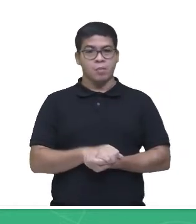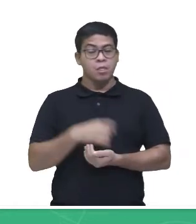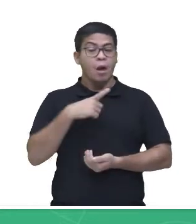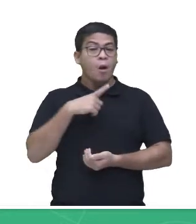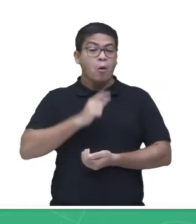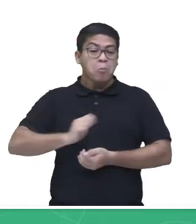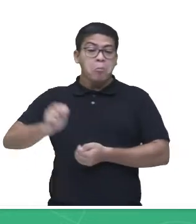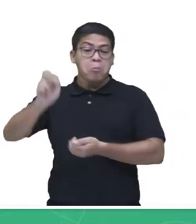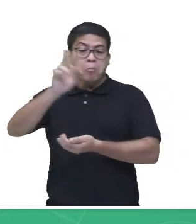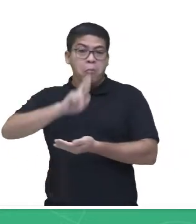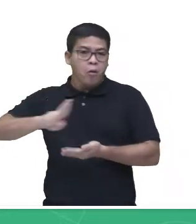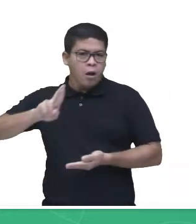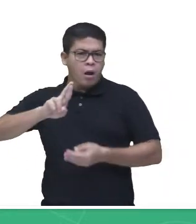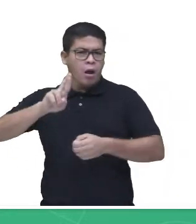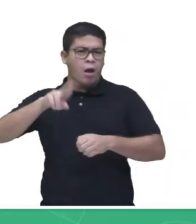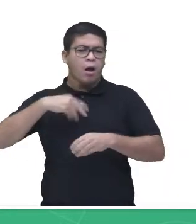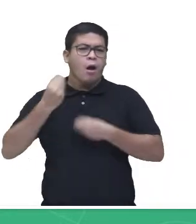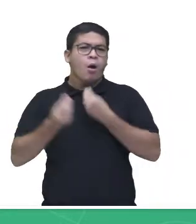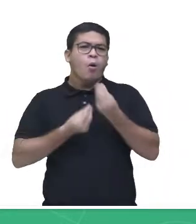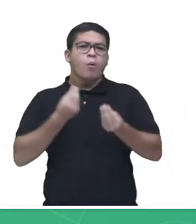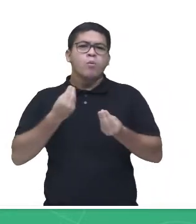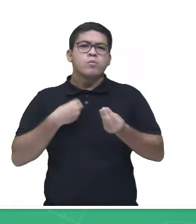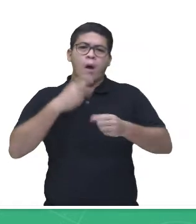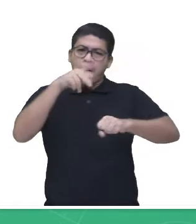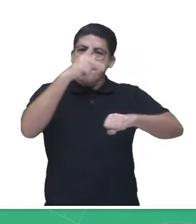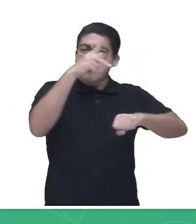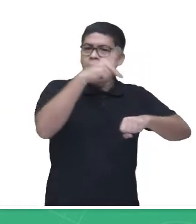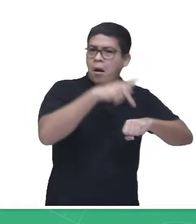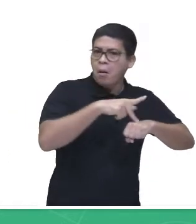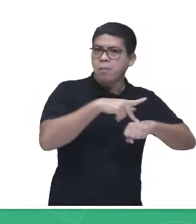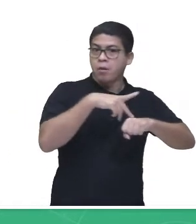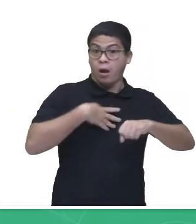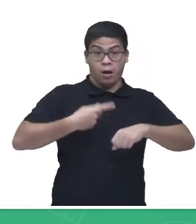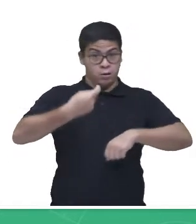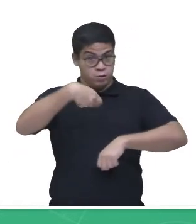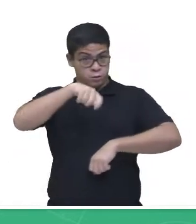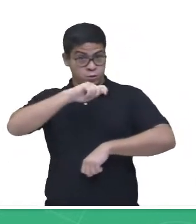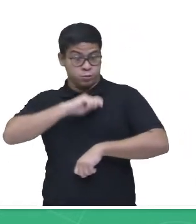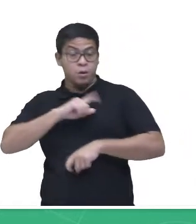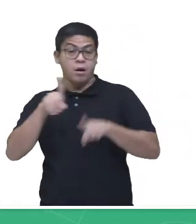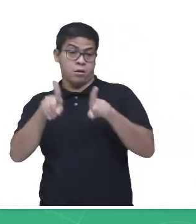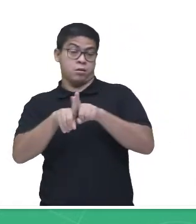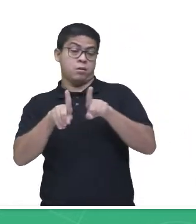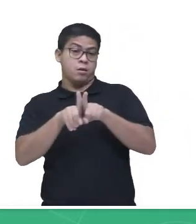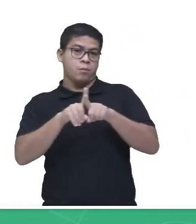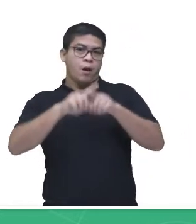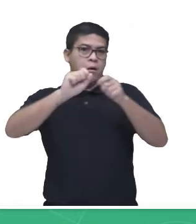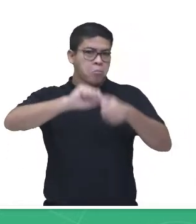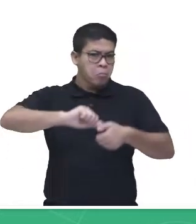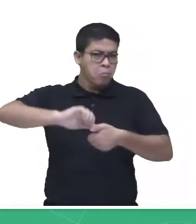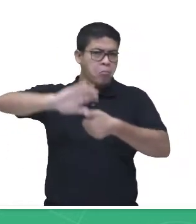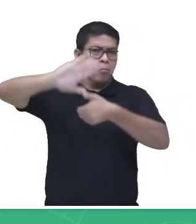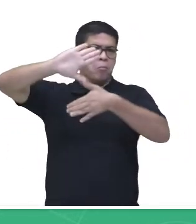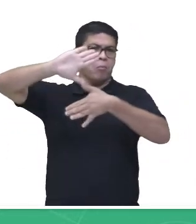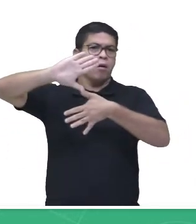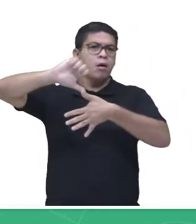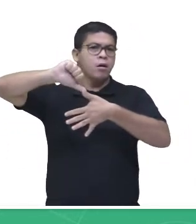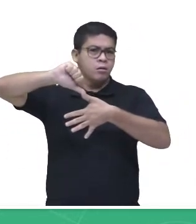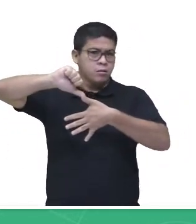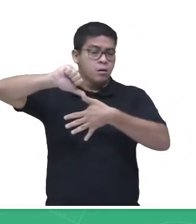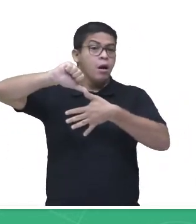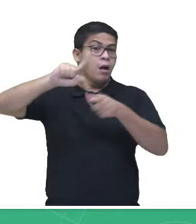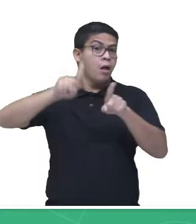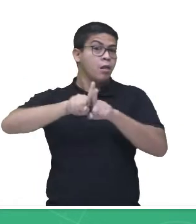regionais em seu uso tanto em Hispanoamérica como Espanha. Quer dizer, sempre vamos estar utilizando? Não, tem suas